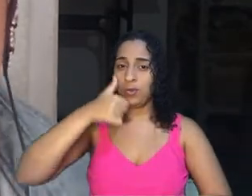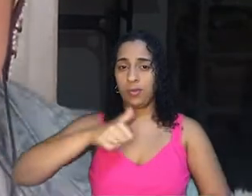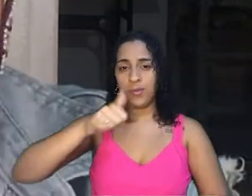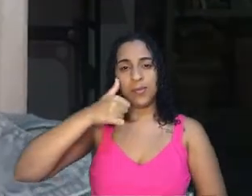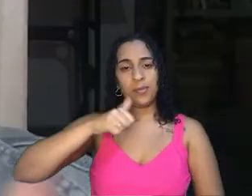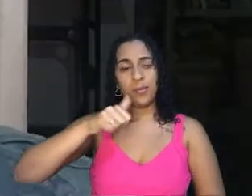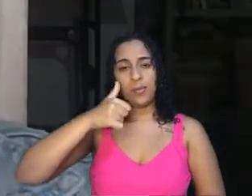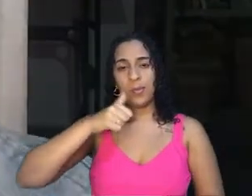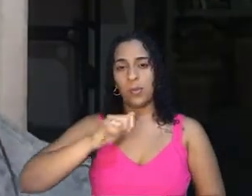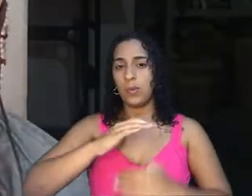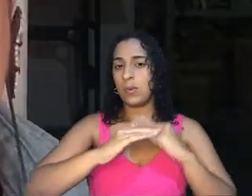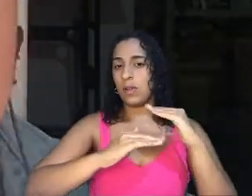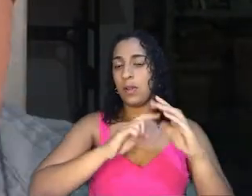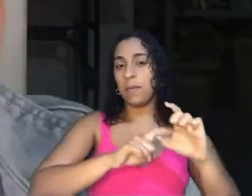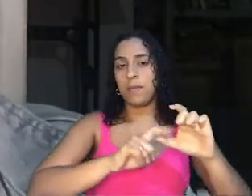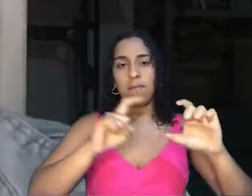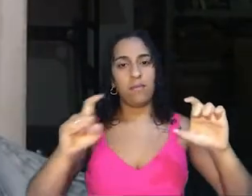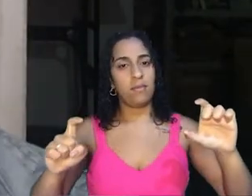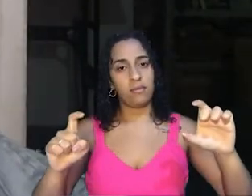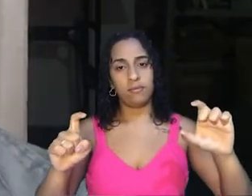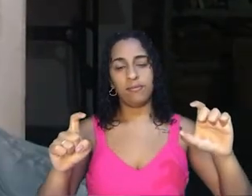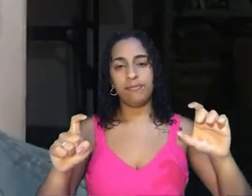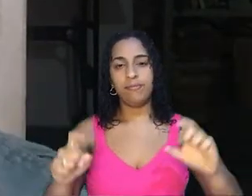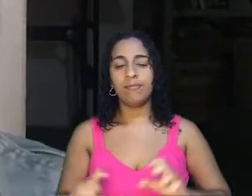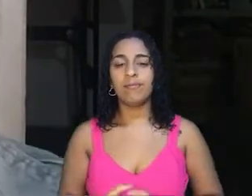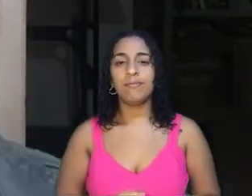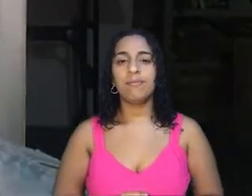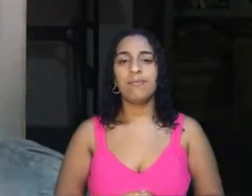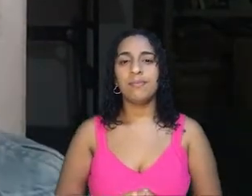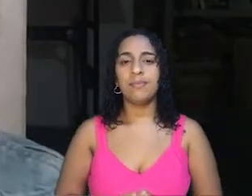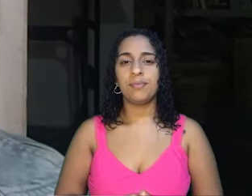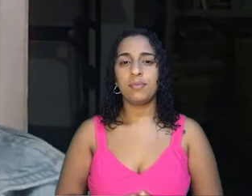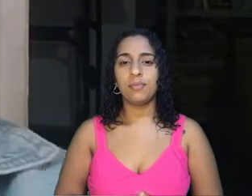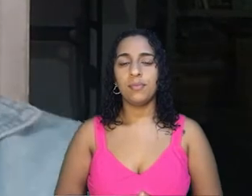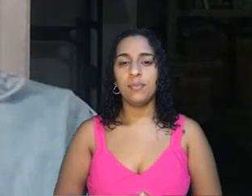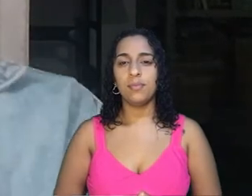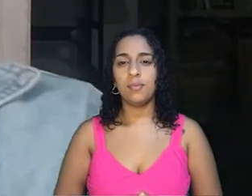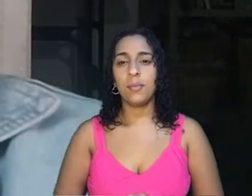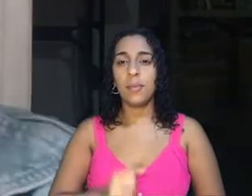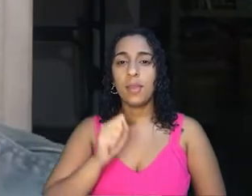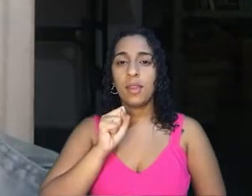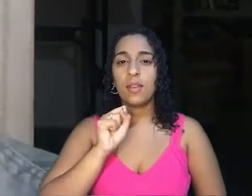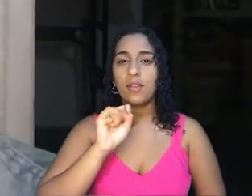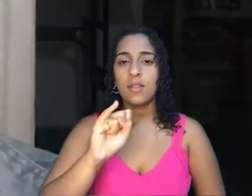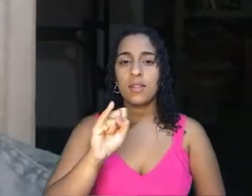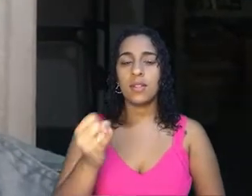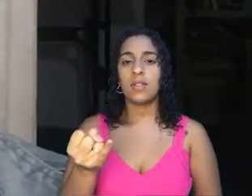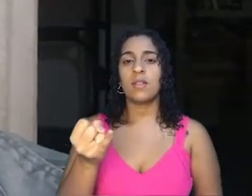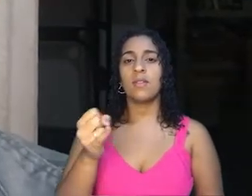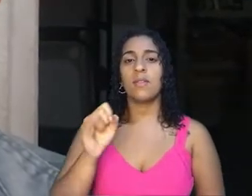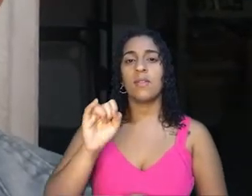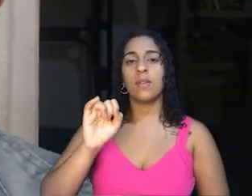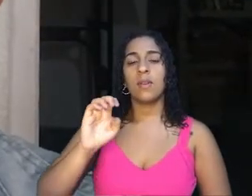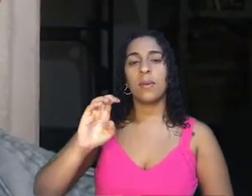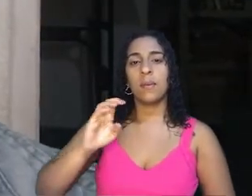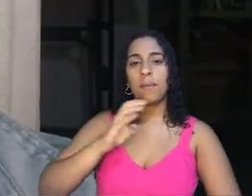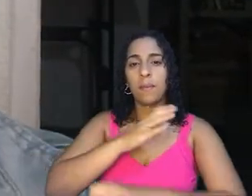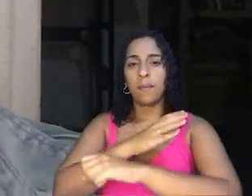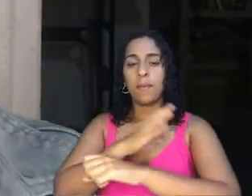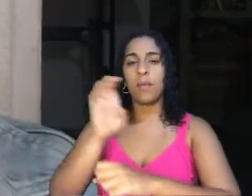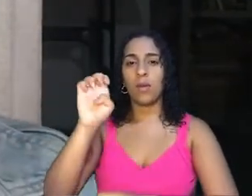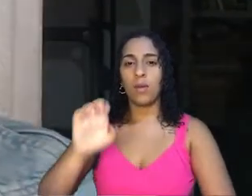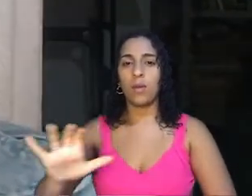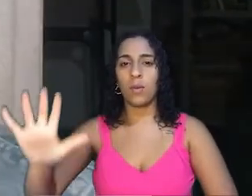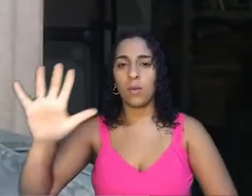Imperatriz Leopoldina Branca rica europeia que tava nos baixo dois da FM married né